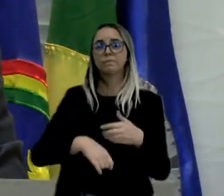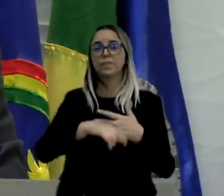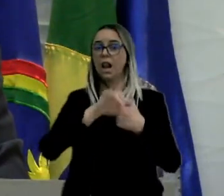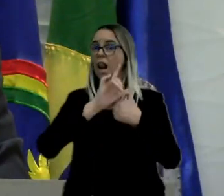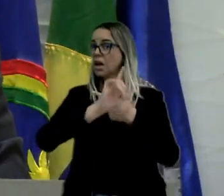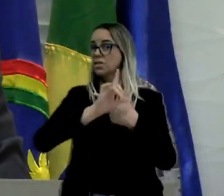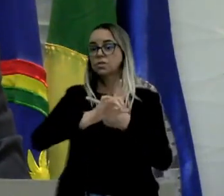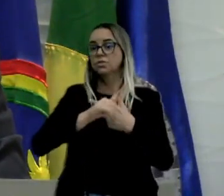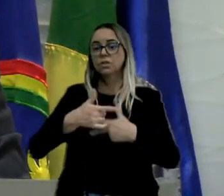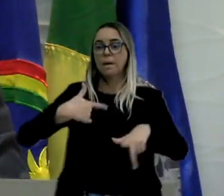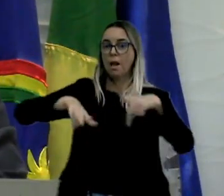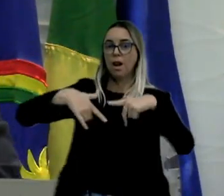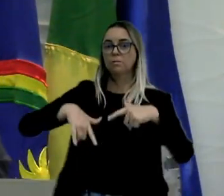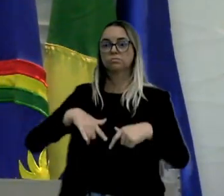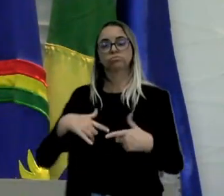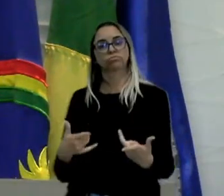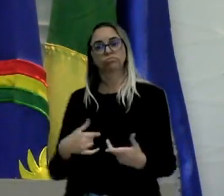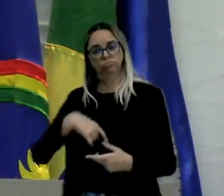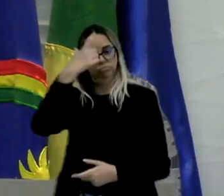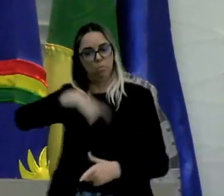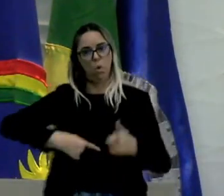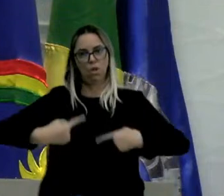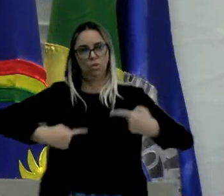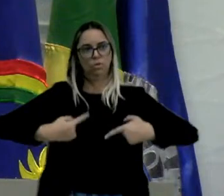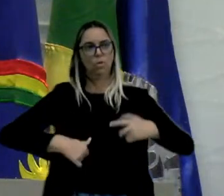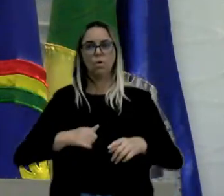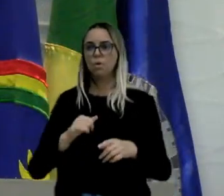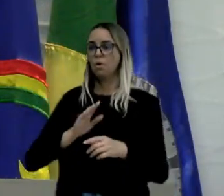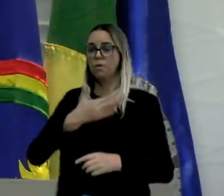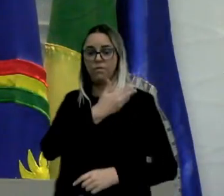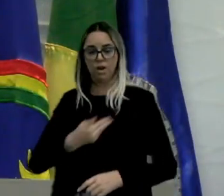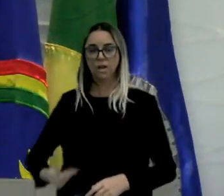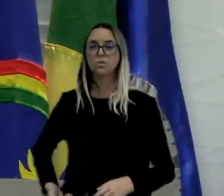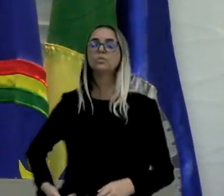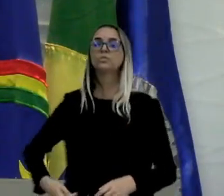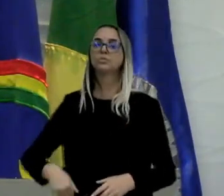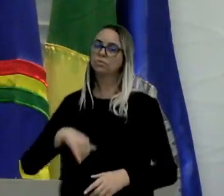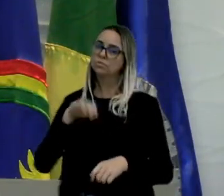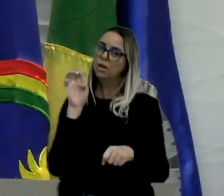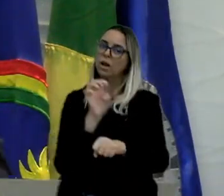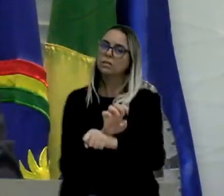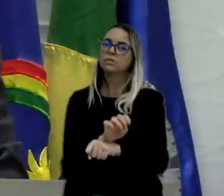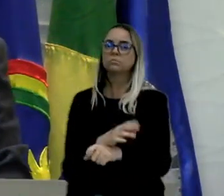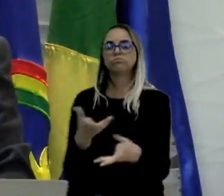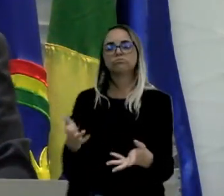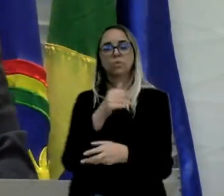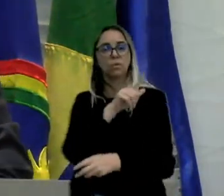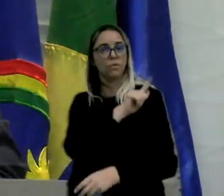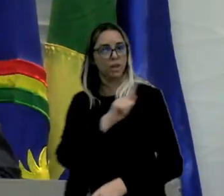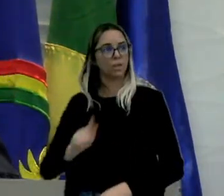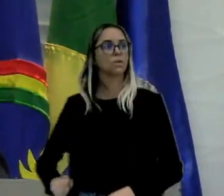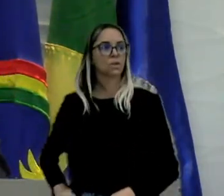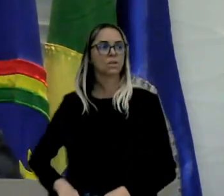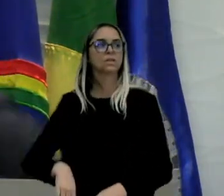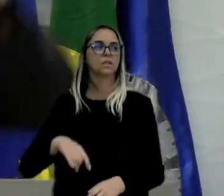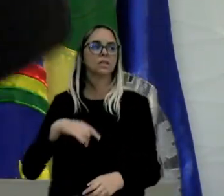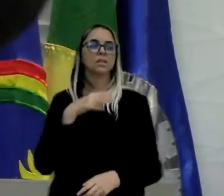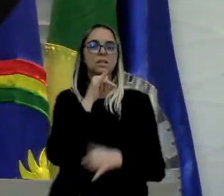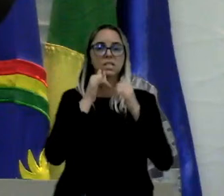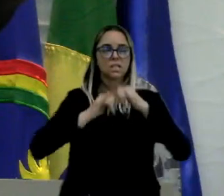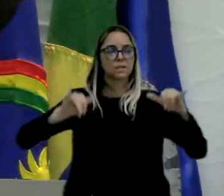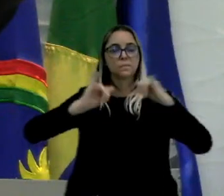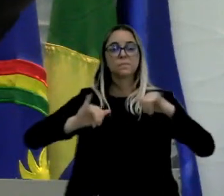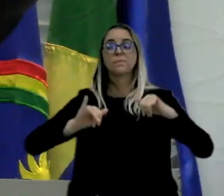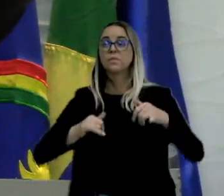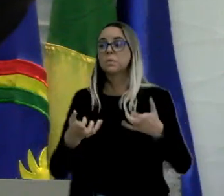estado não depende dela no que depende do Governo do Estado A Governadora disse não precisa promotor não precisa nada não a